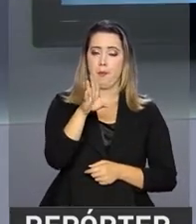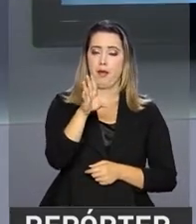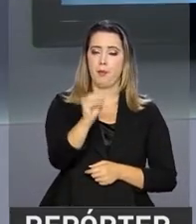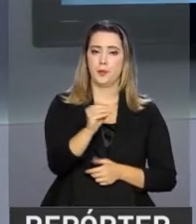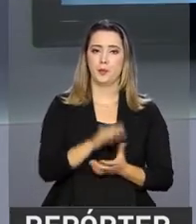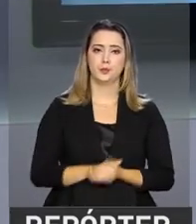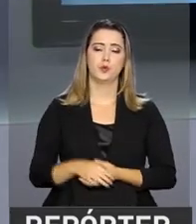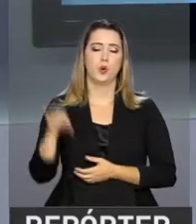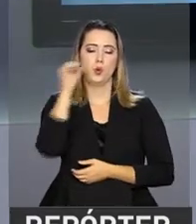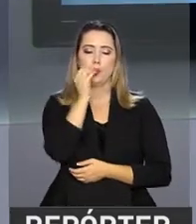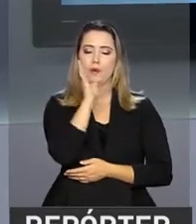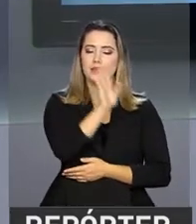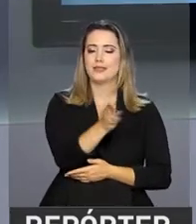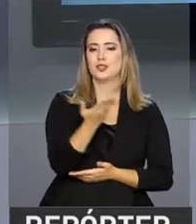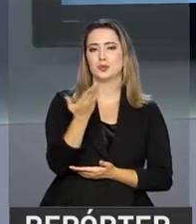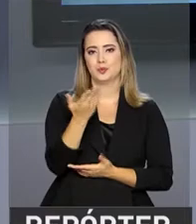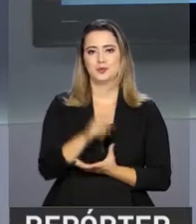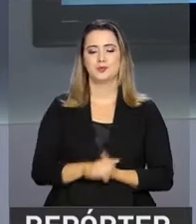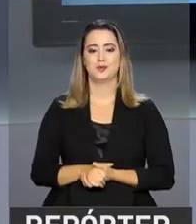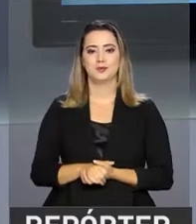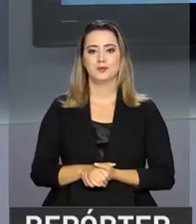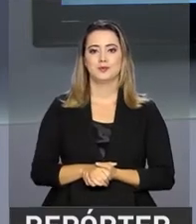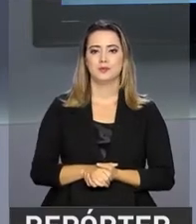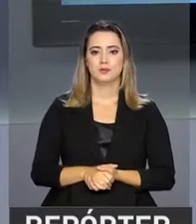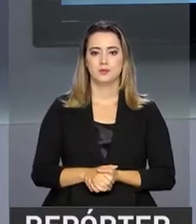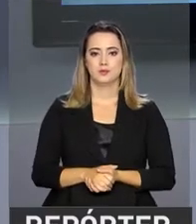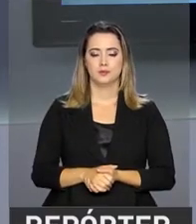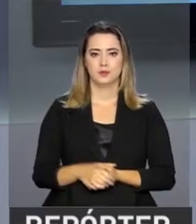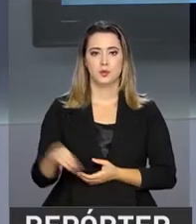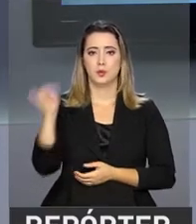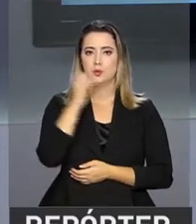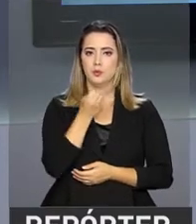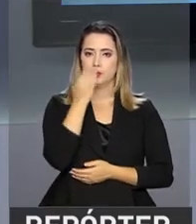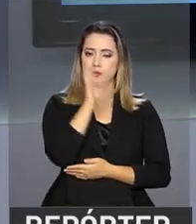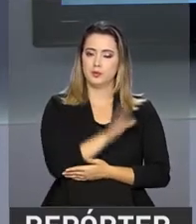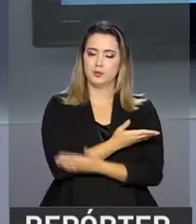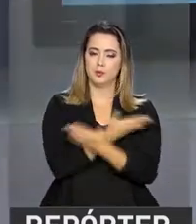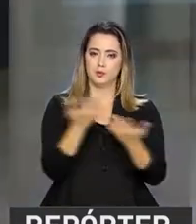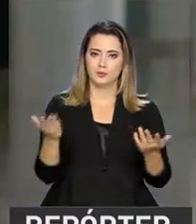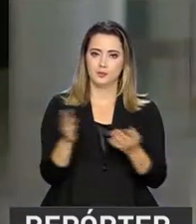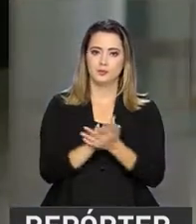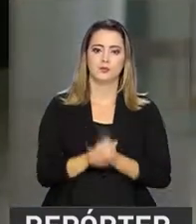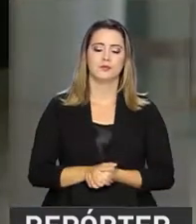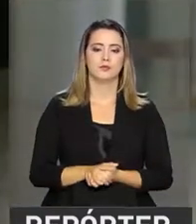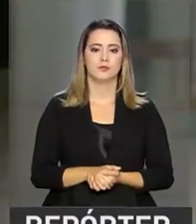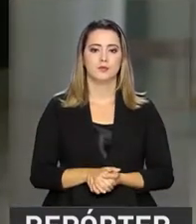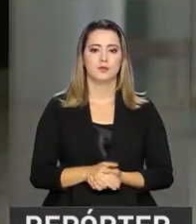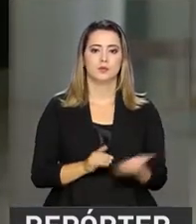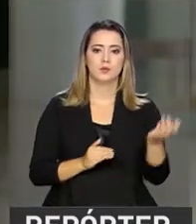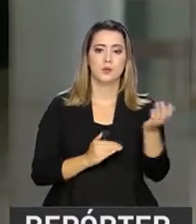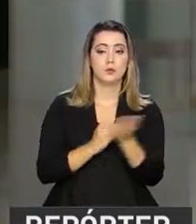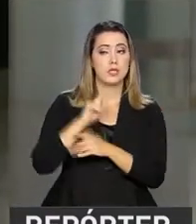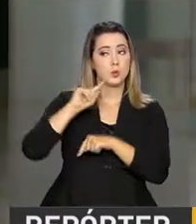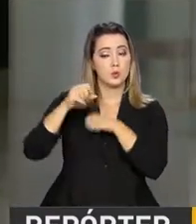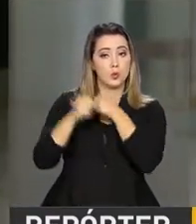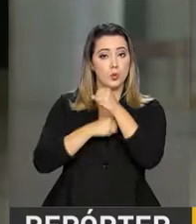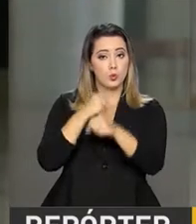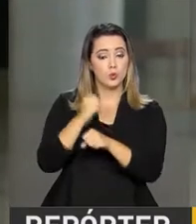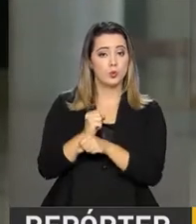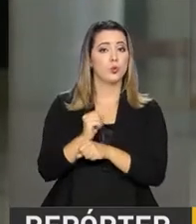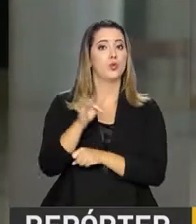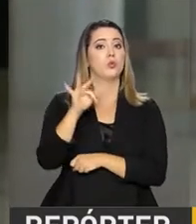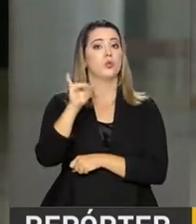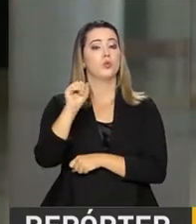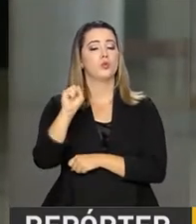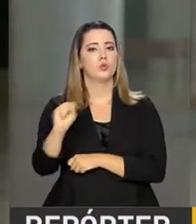mundinho olá pablo boa tarde para você quanto a de roberto boa tarde a todos a partir do ano que vem o fies